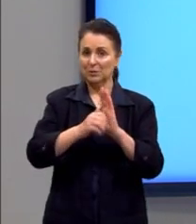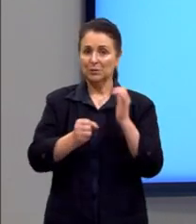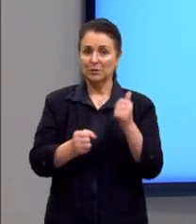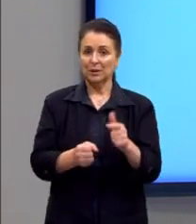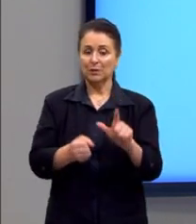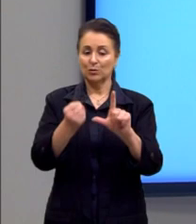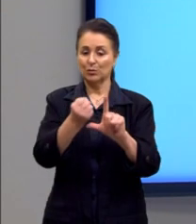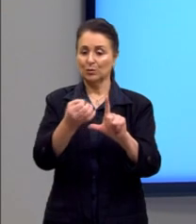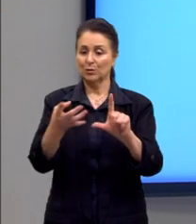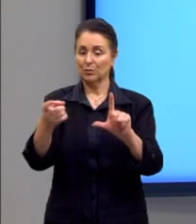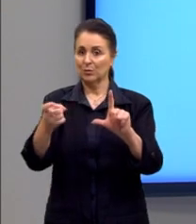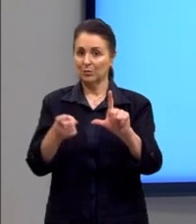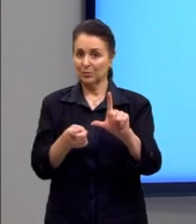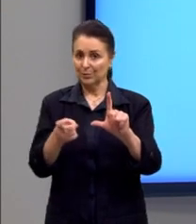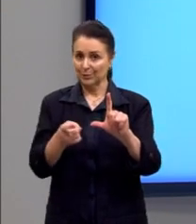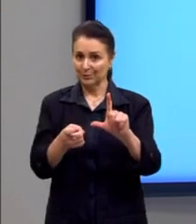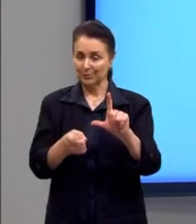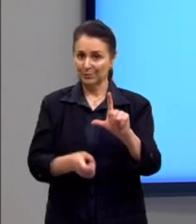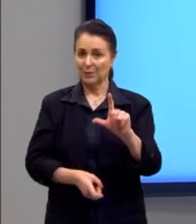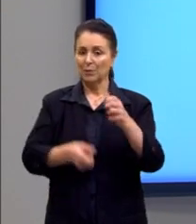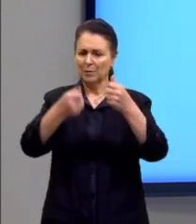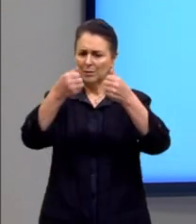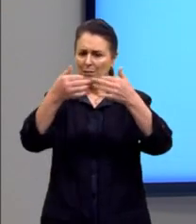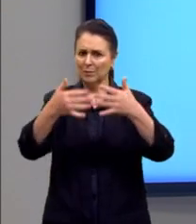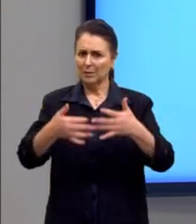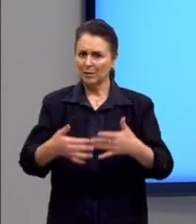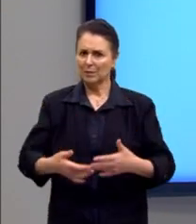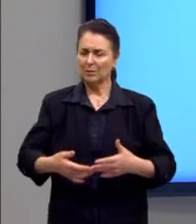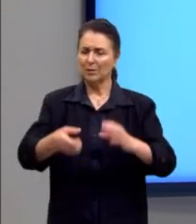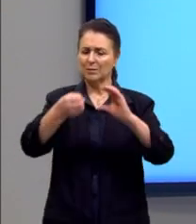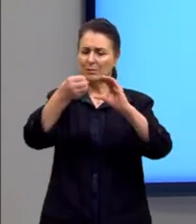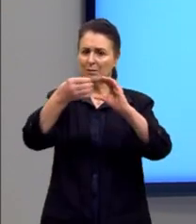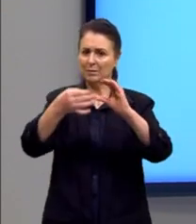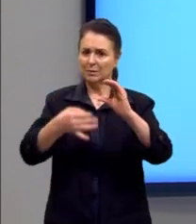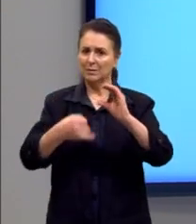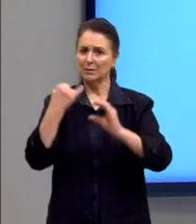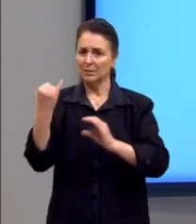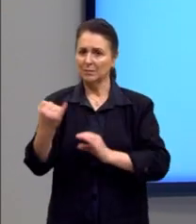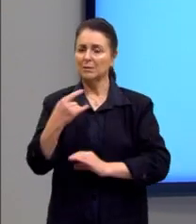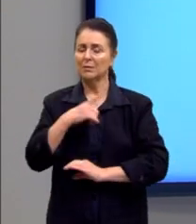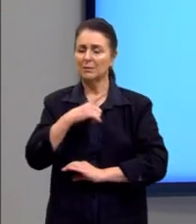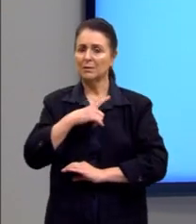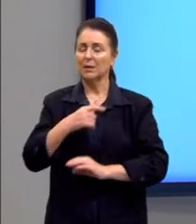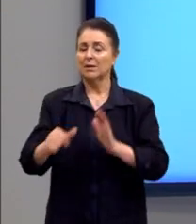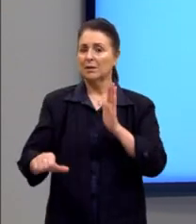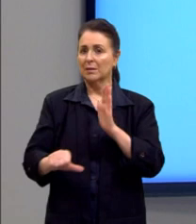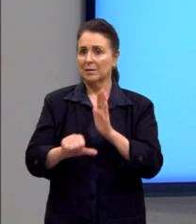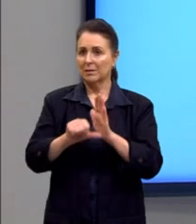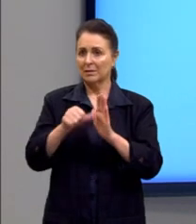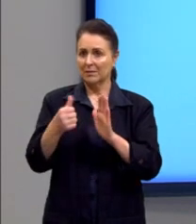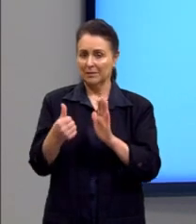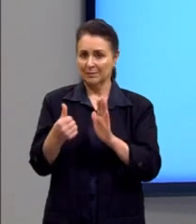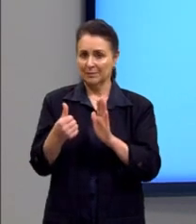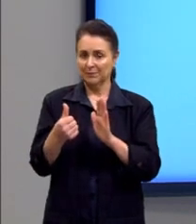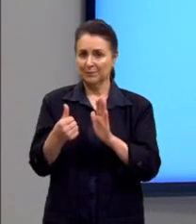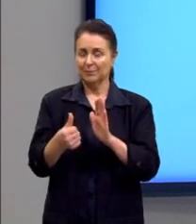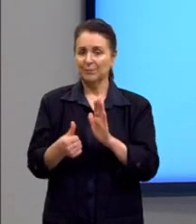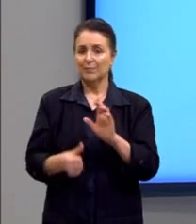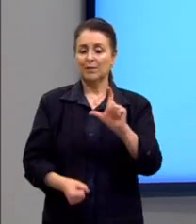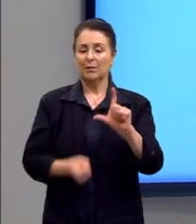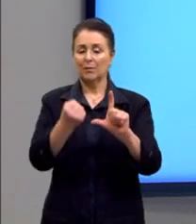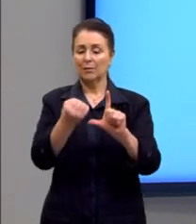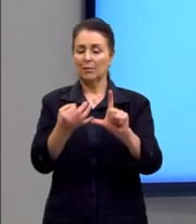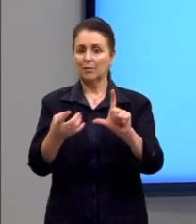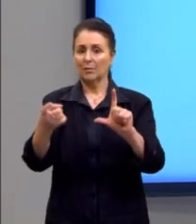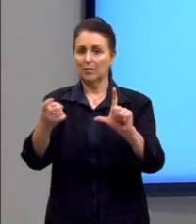logaritmos tá algumas propriedades importantes que nós temos primeira delas gente o